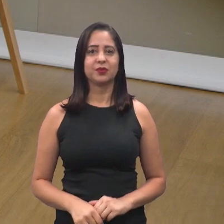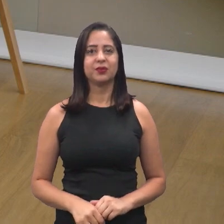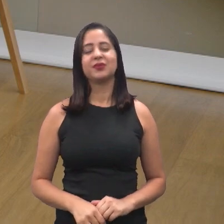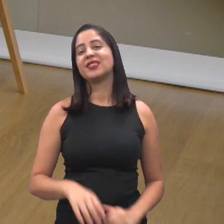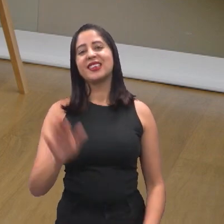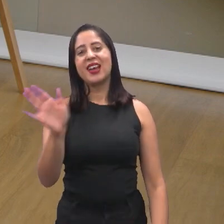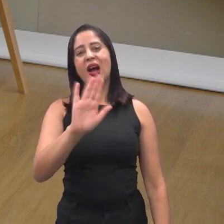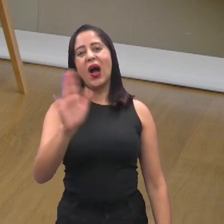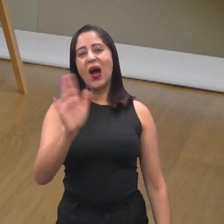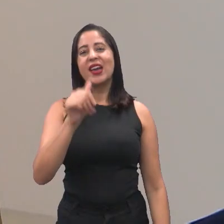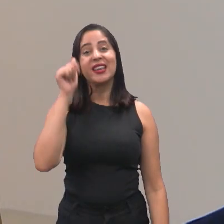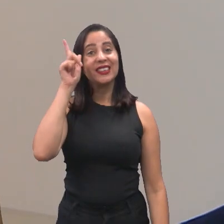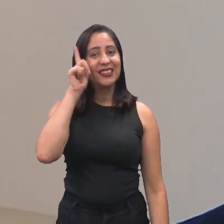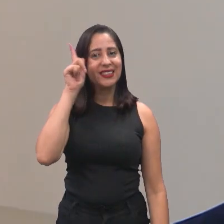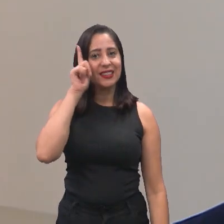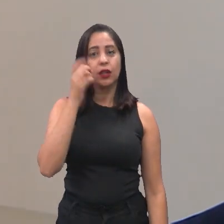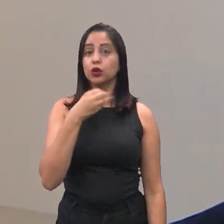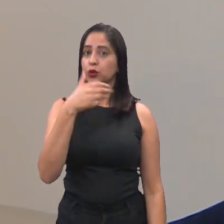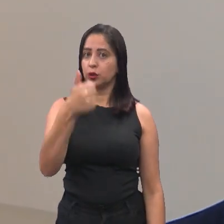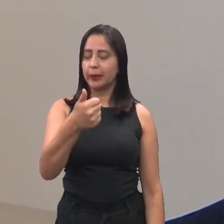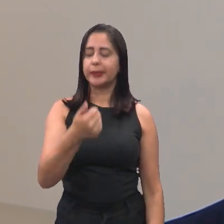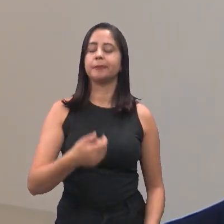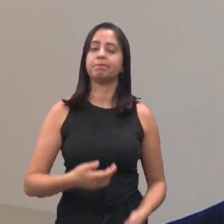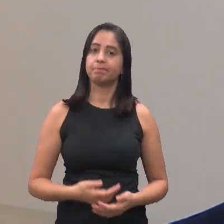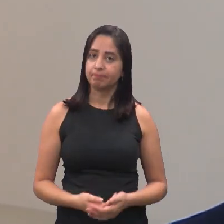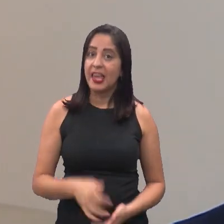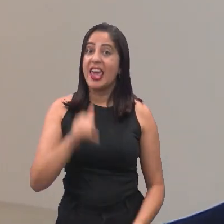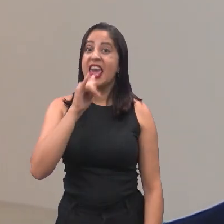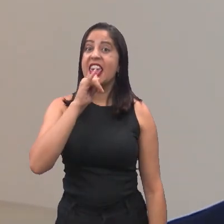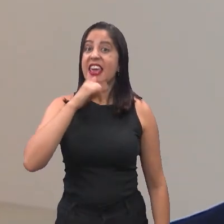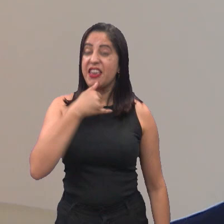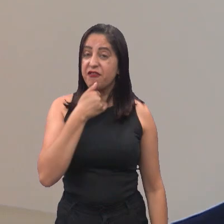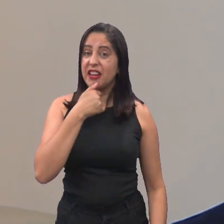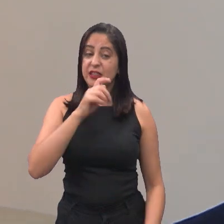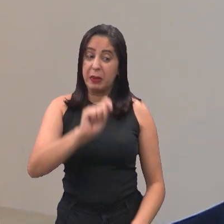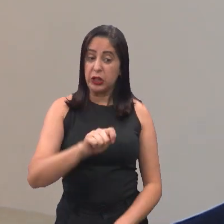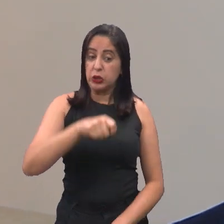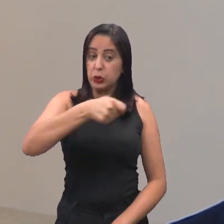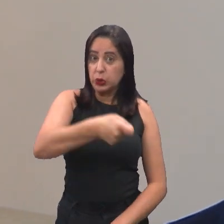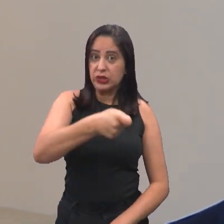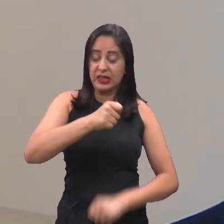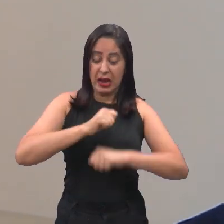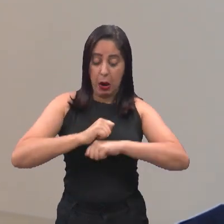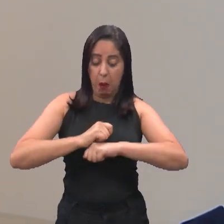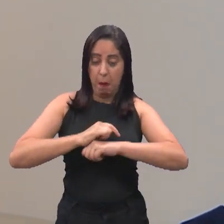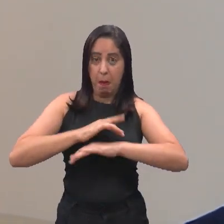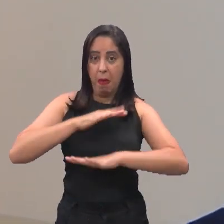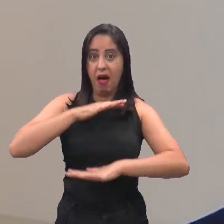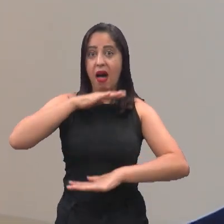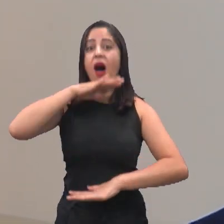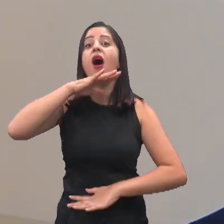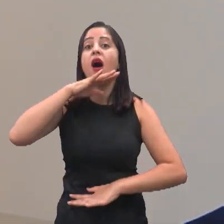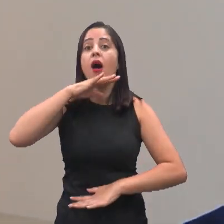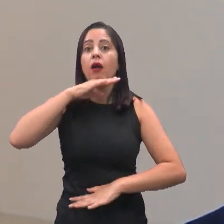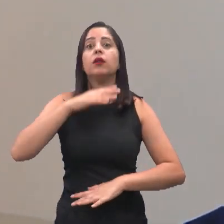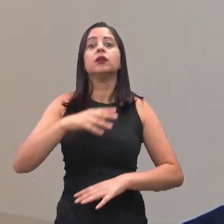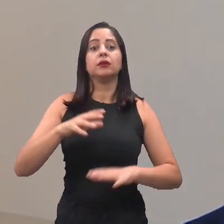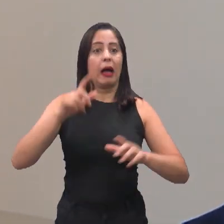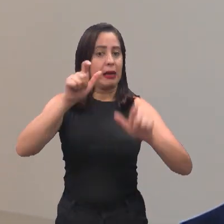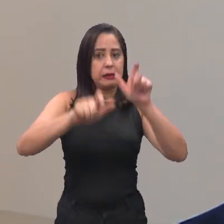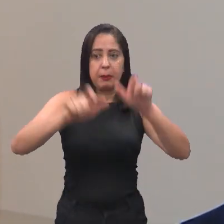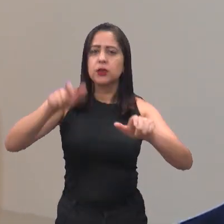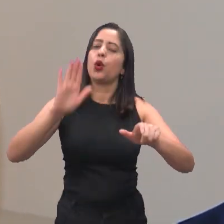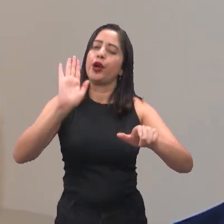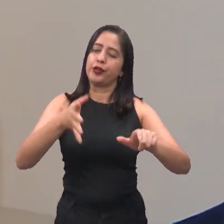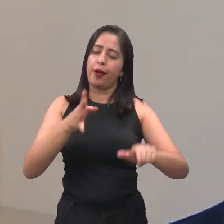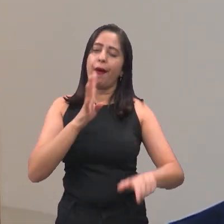Oi, Gi, tudo bem? Olha, infelizmente a palavra burnout está cada vez mais inserida na nossa sociedade, né?